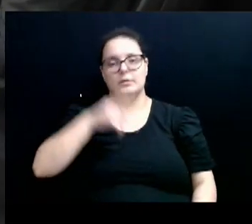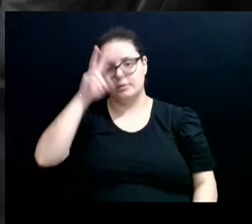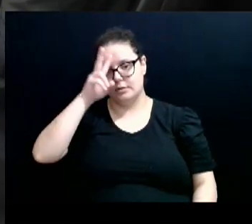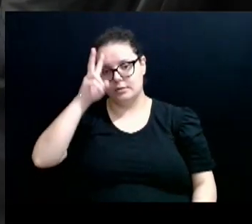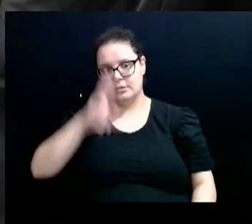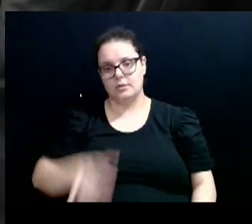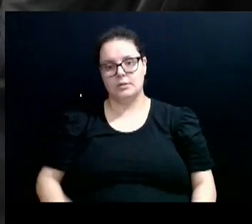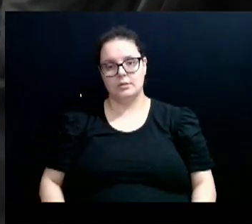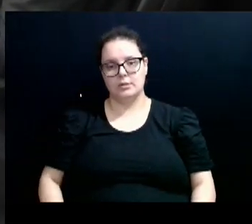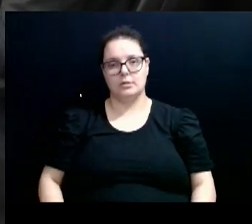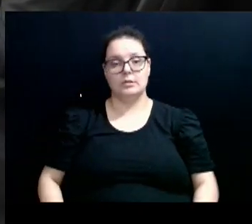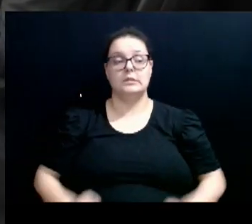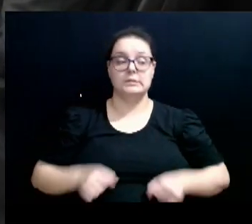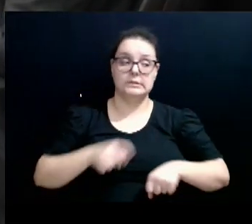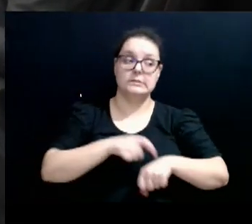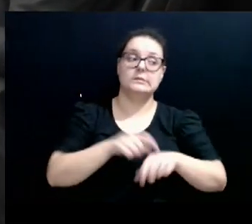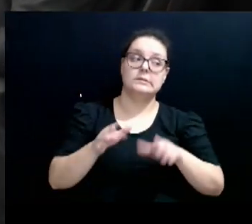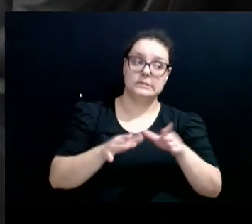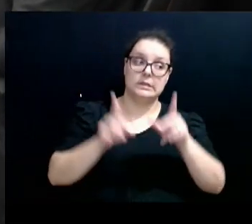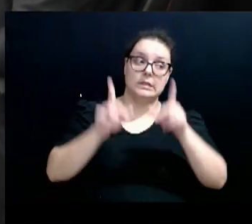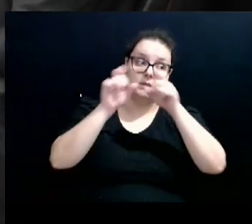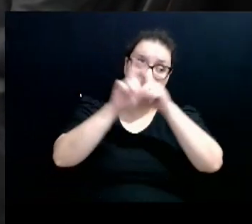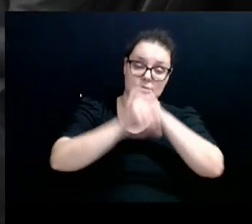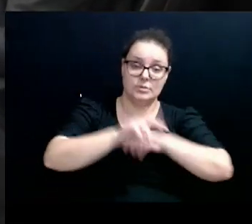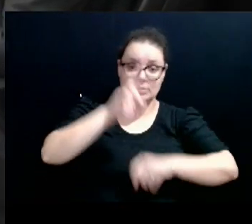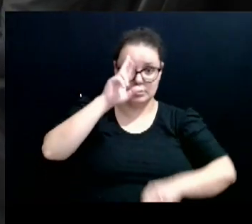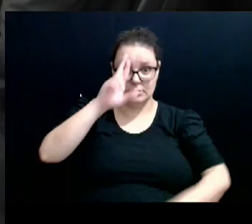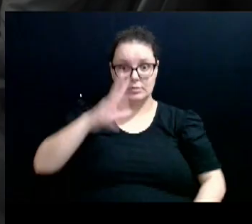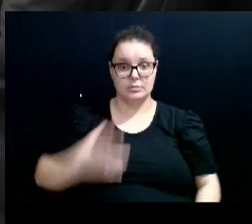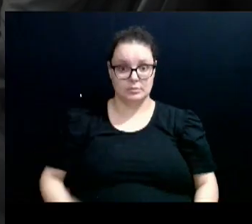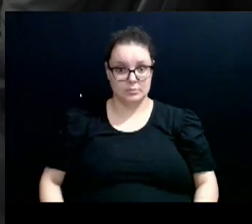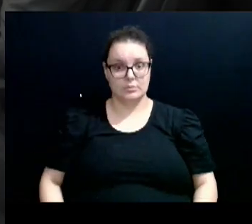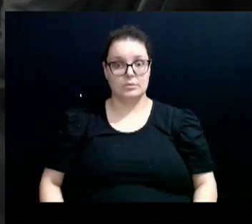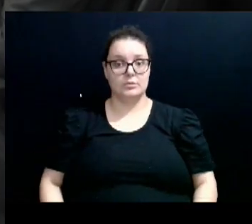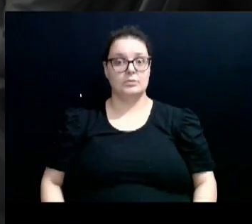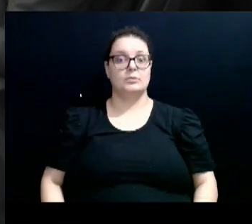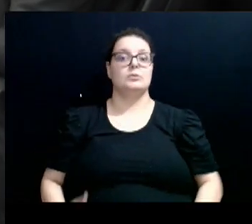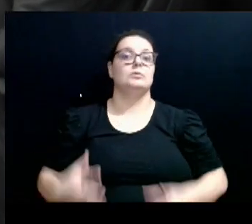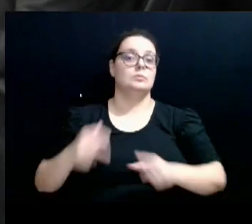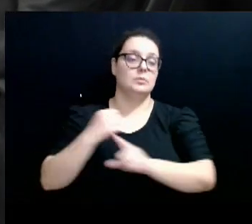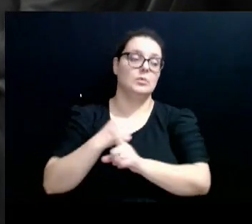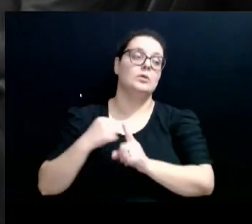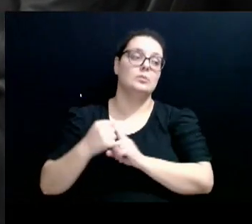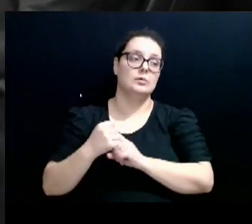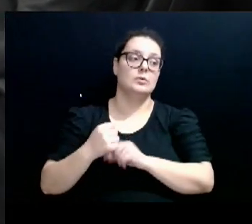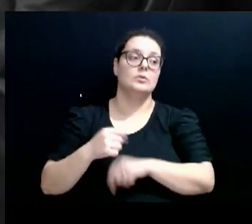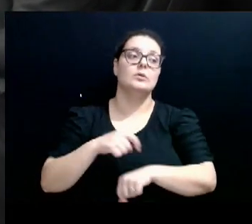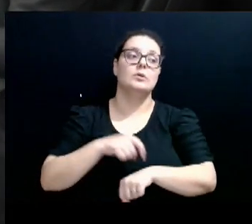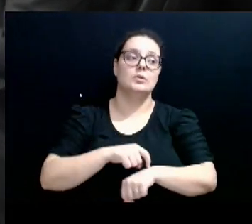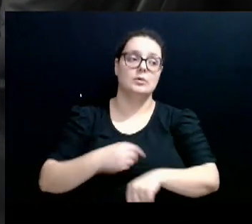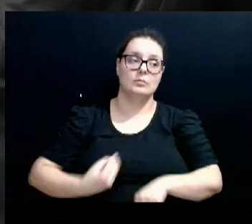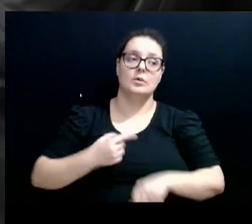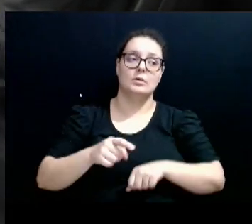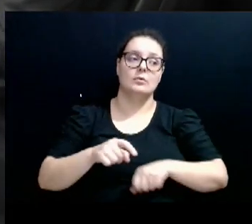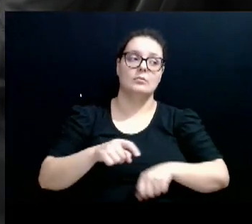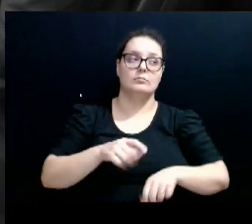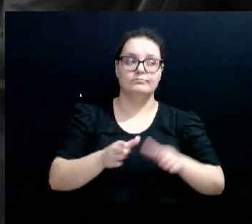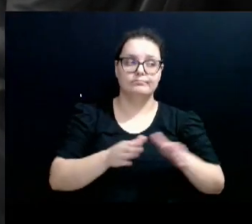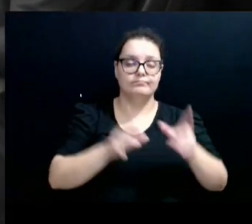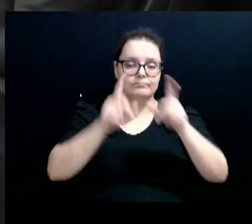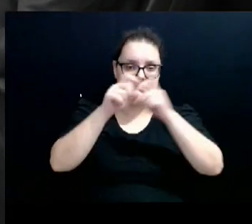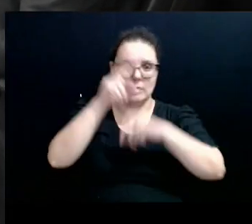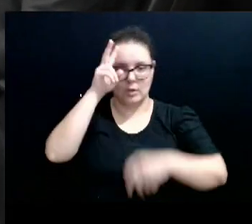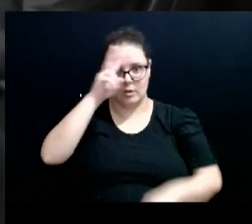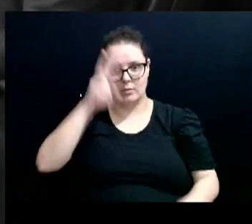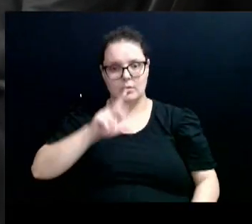período foi um período bem delicado para toda a sociedade, e o senhor passou um momento muito delicado naquele momento. Eu lembro que depois, quando o